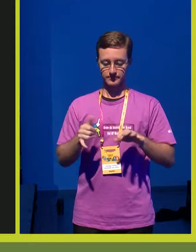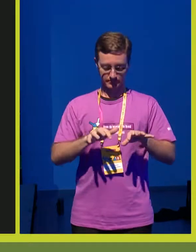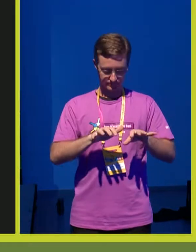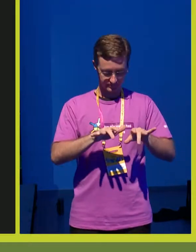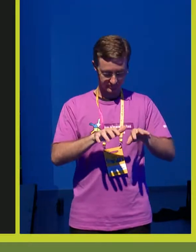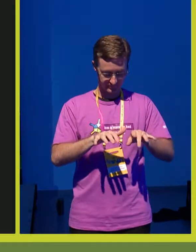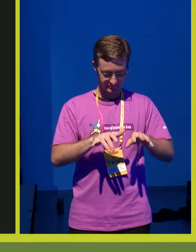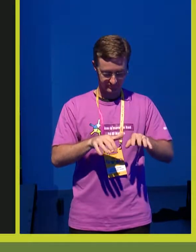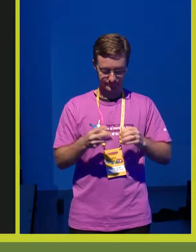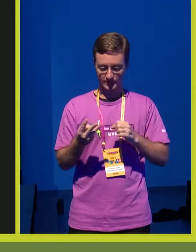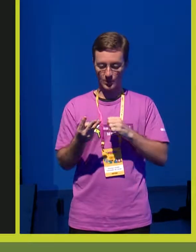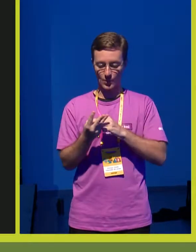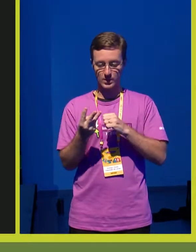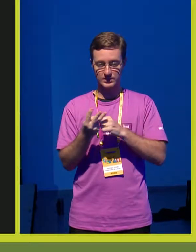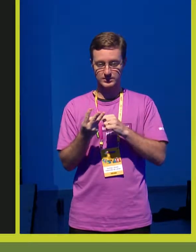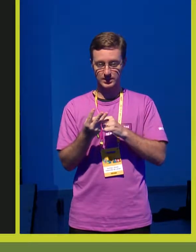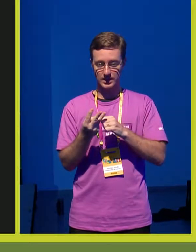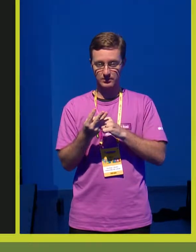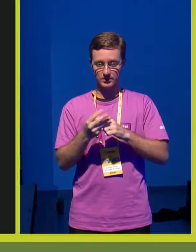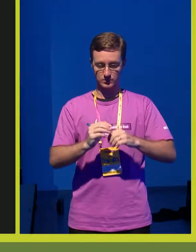sincronizou o WhatsApp web